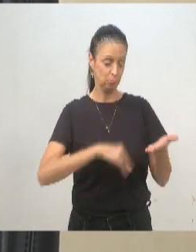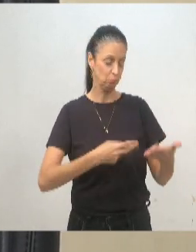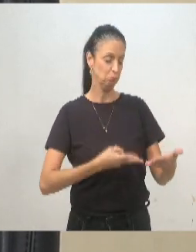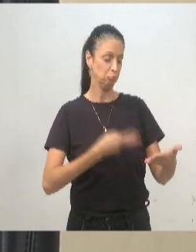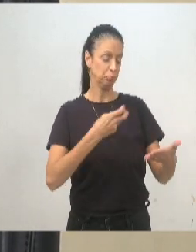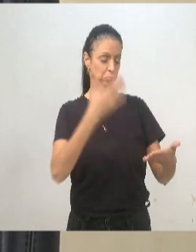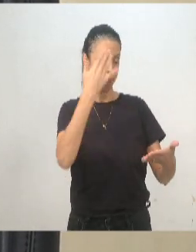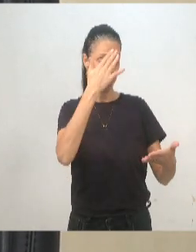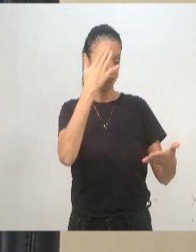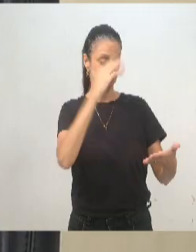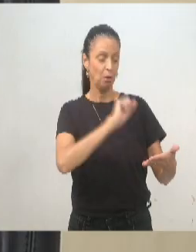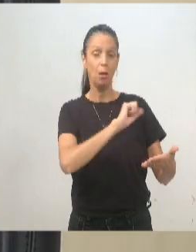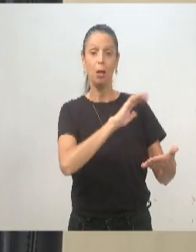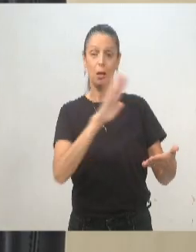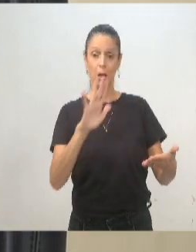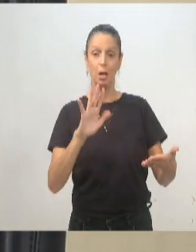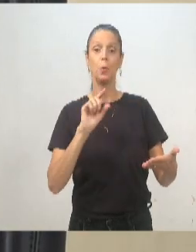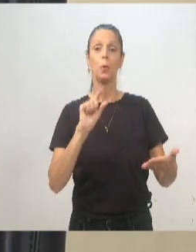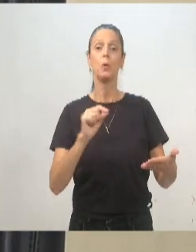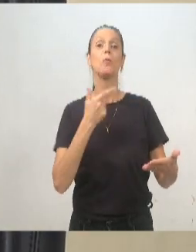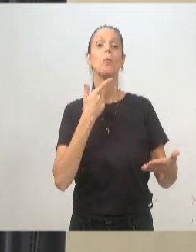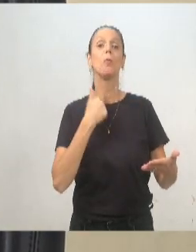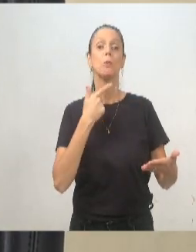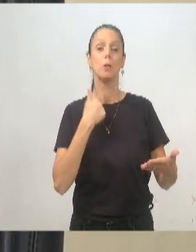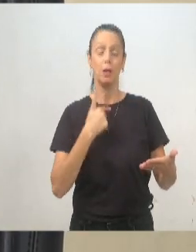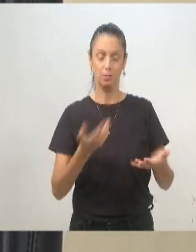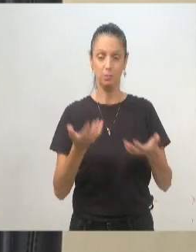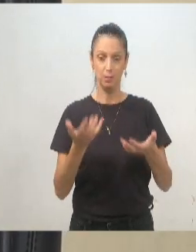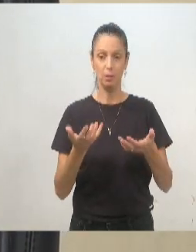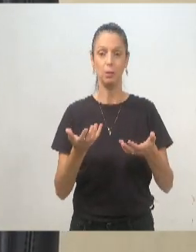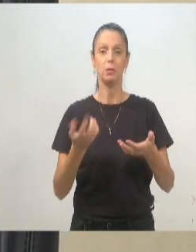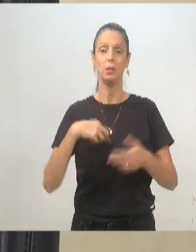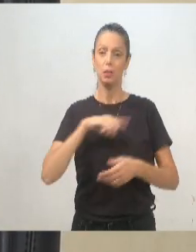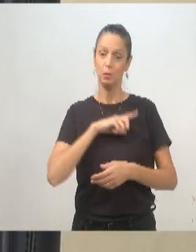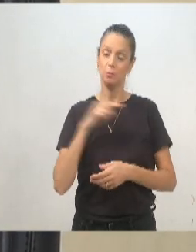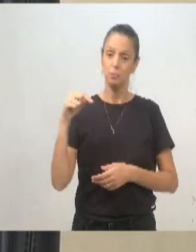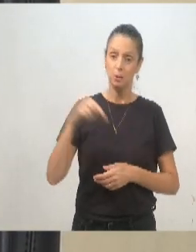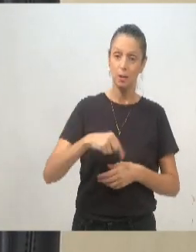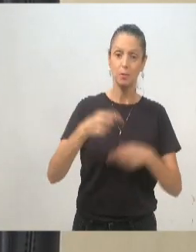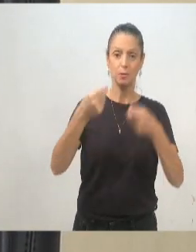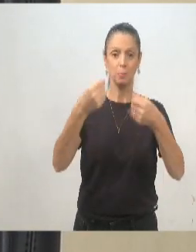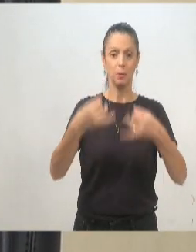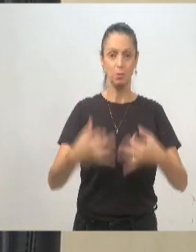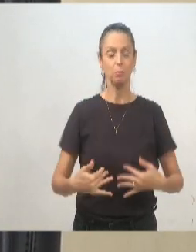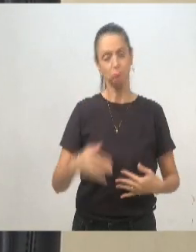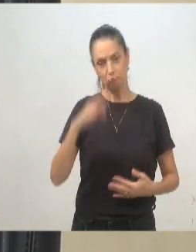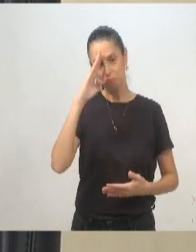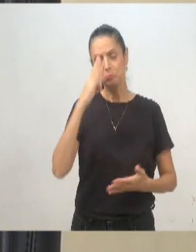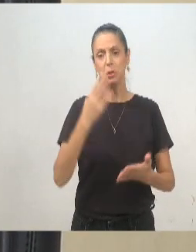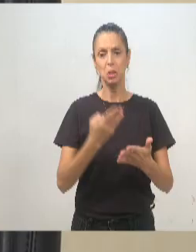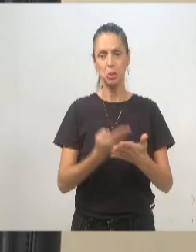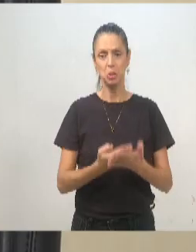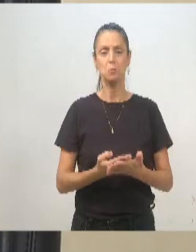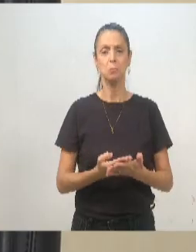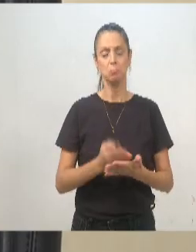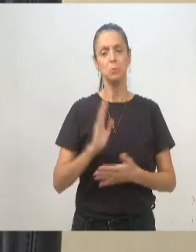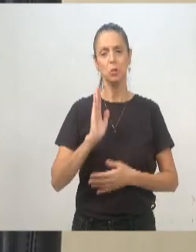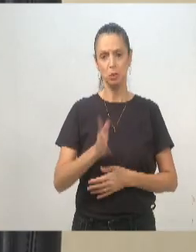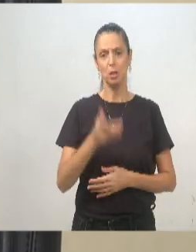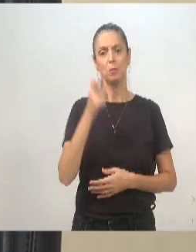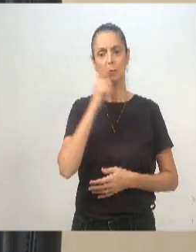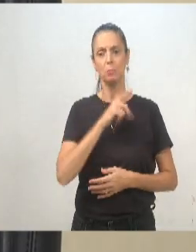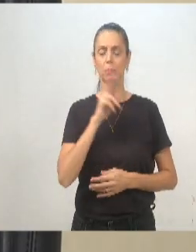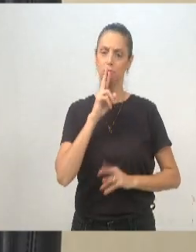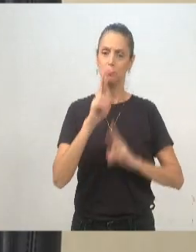que o senhor desejava que aqui fosse tratado. Acho que fizemos as